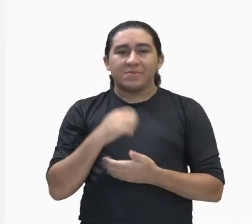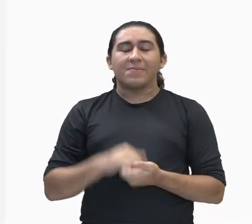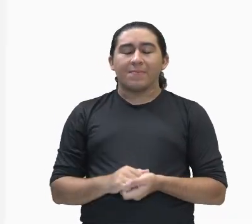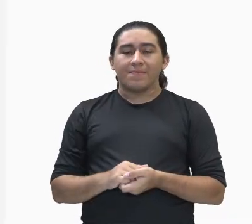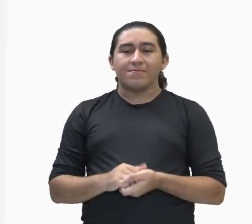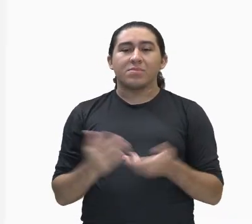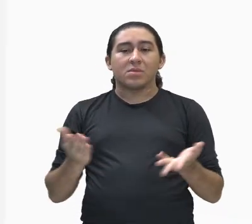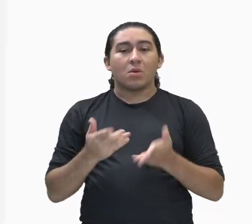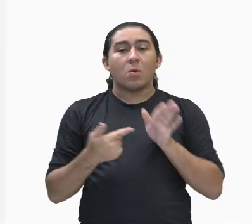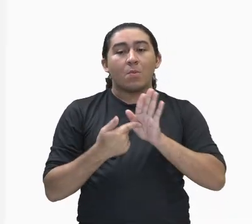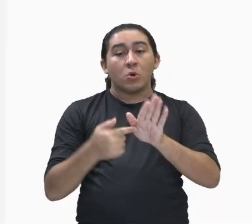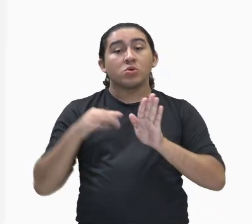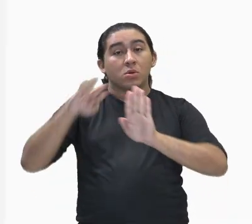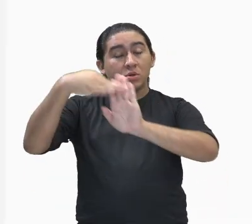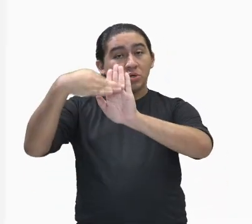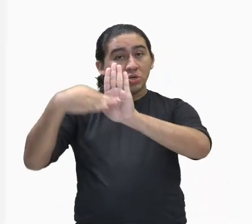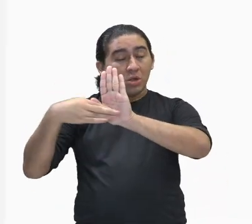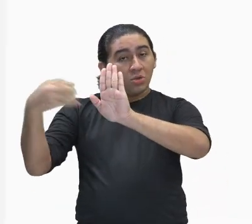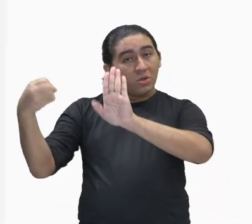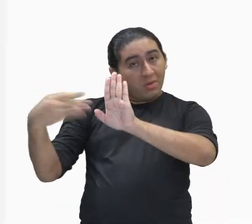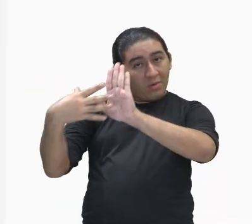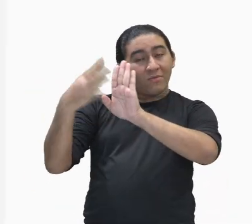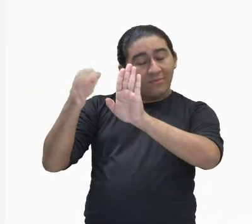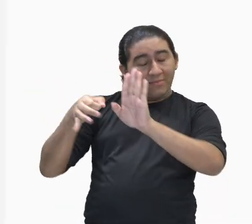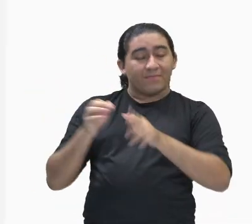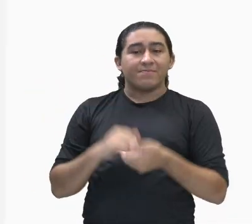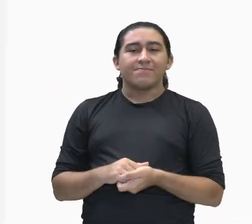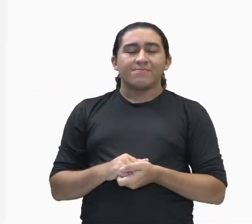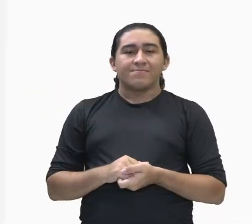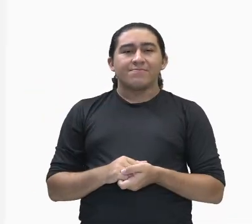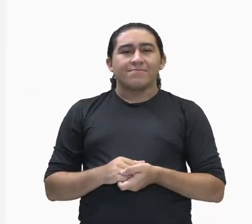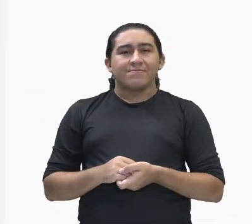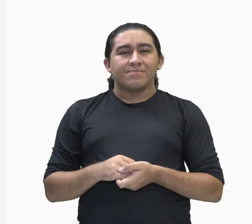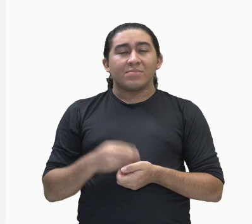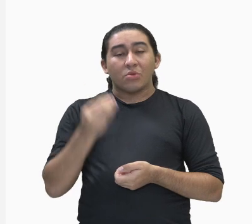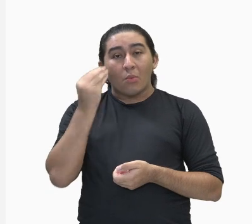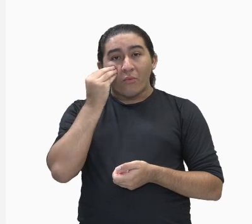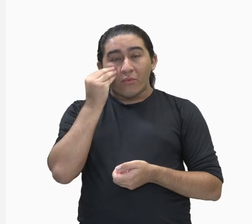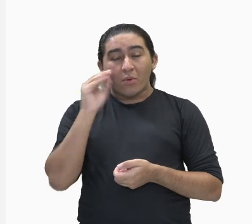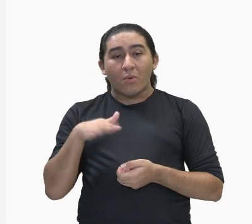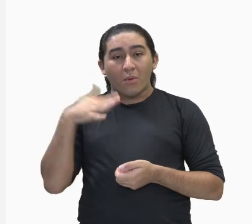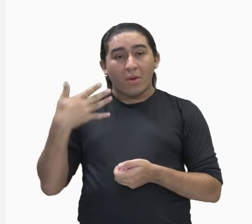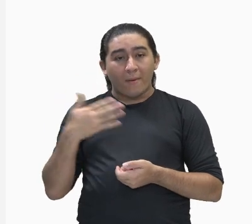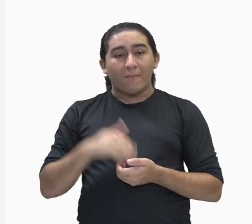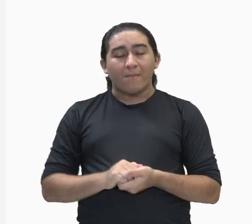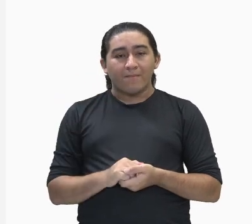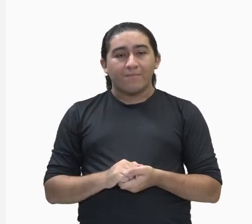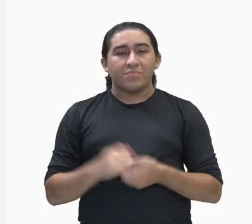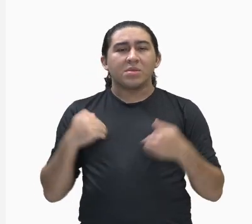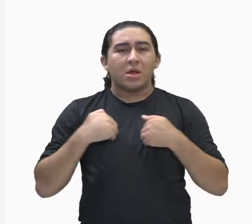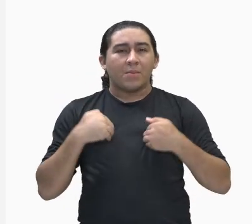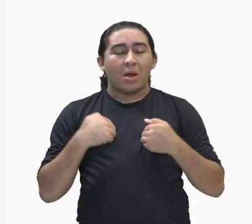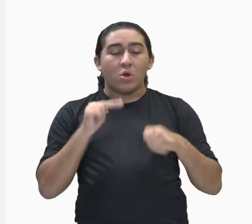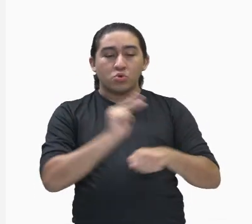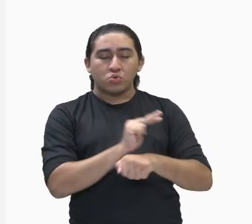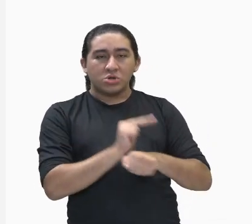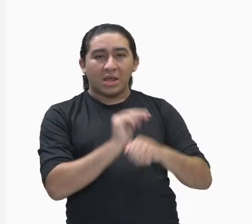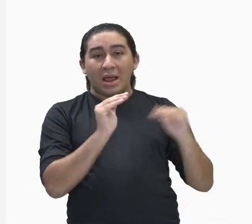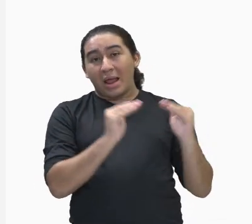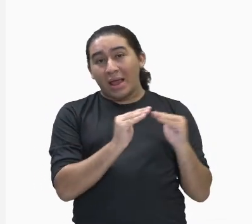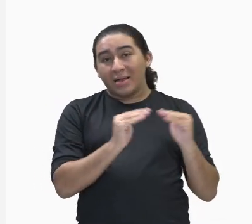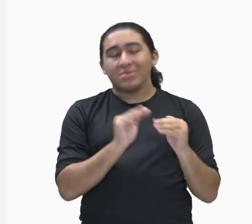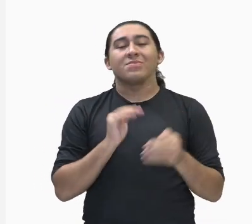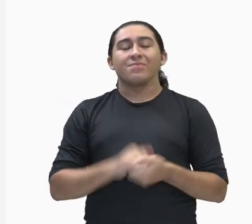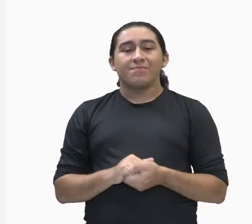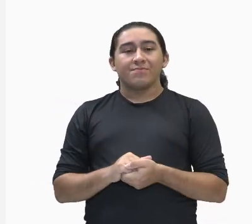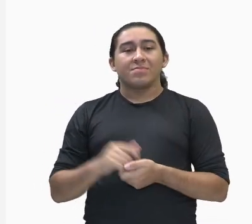mostrar para vocês mais uma lista de animais, olha só, quais são os animais que nós temos aqui, animais agora domesticados, né, alguns deles. Então